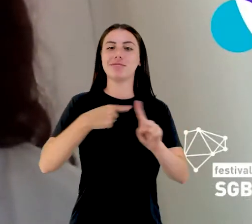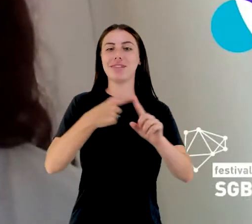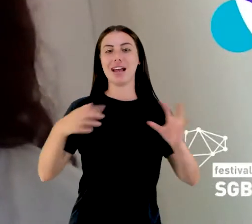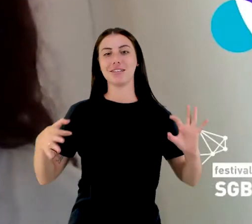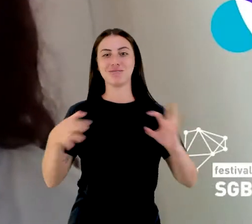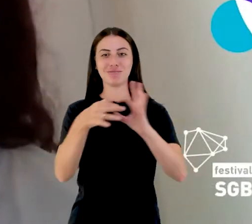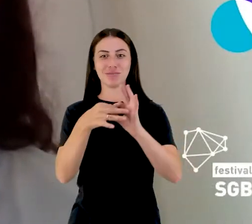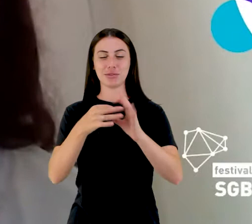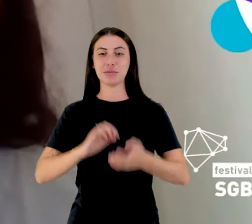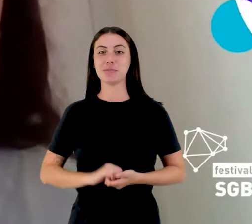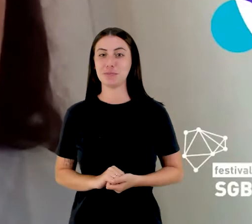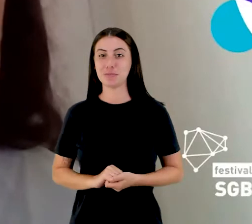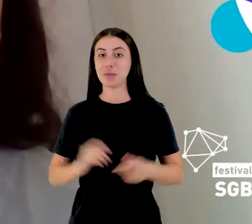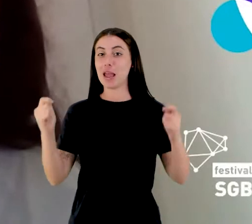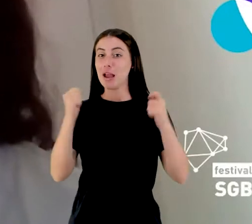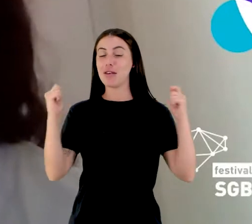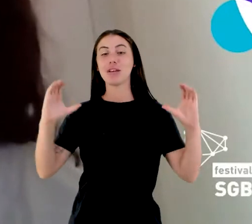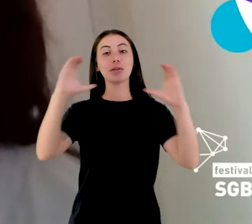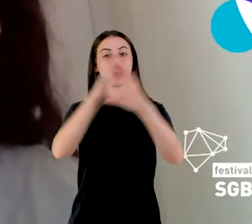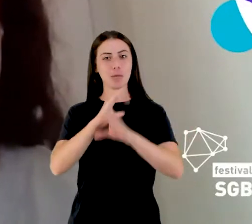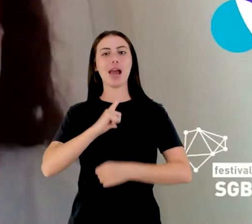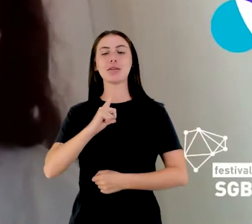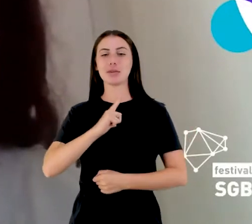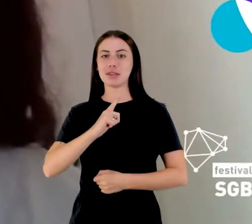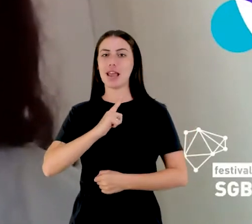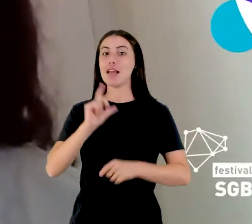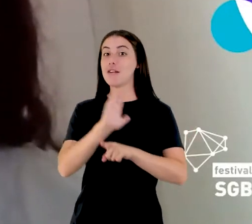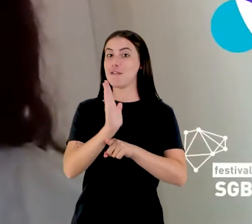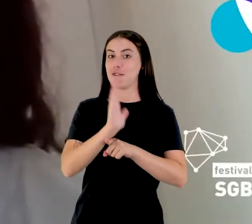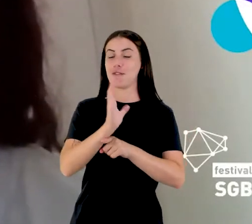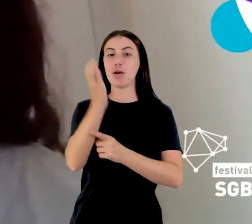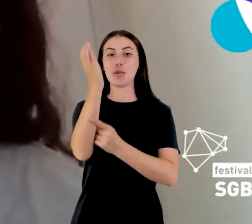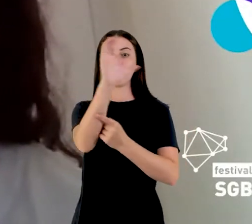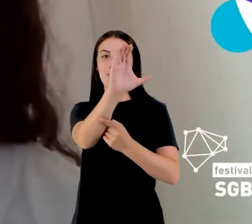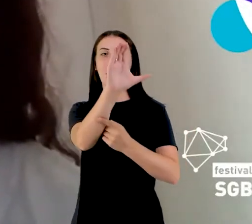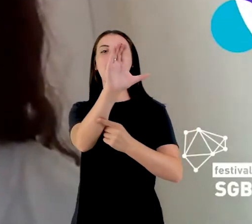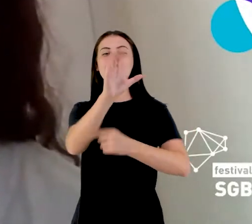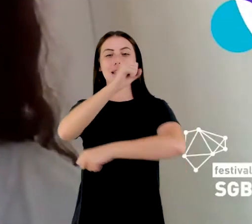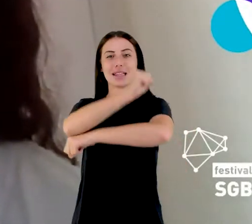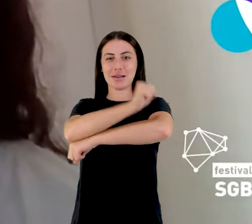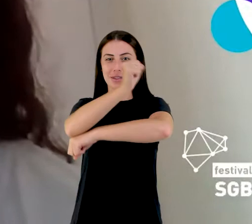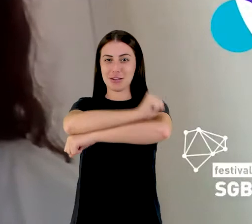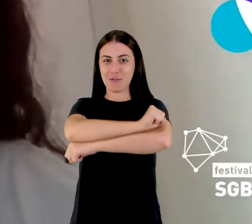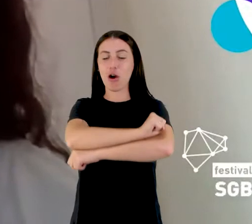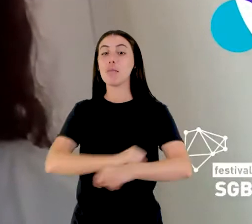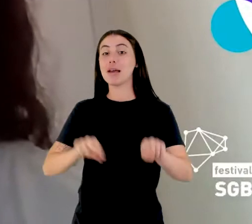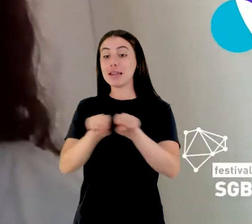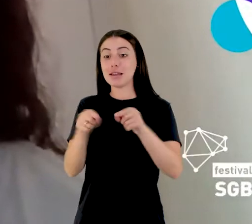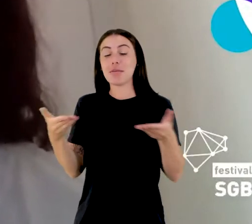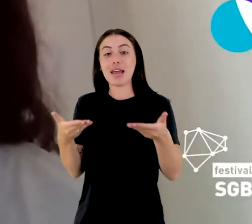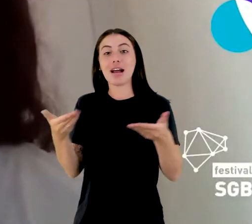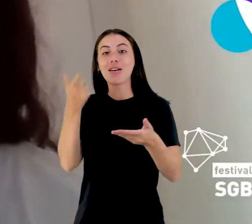a gente vai estar com os filmes que vão ser exibidos, os trailers aqui na plataforma, mas agora vocês vão ter a oportunidade